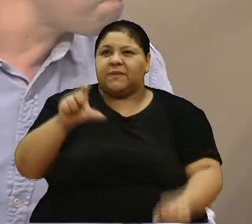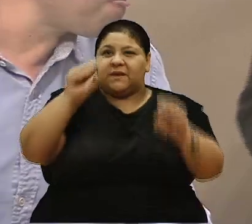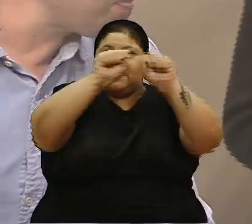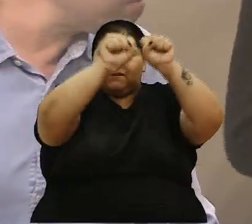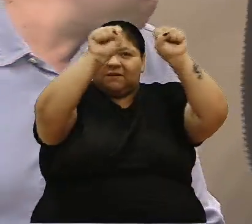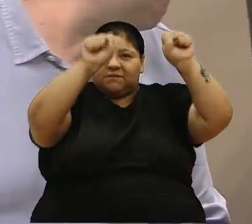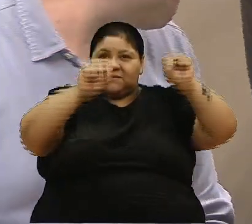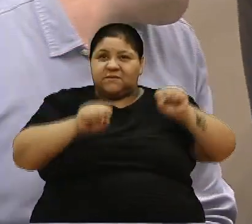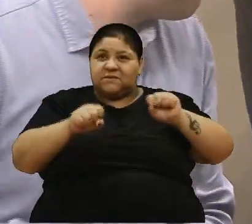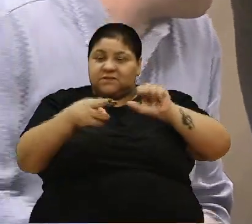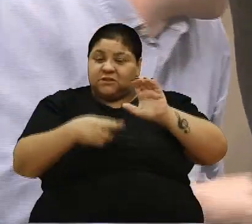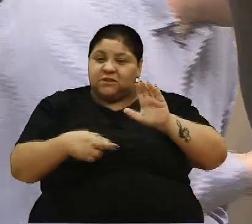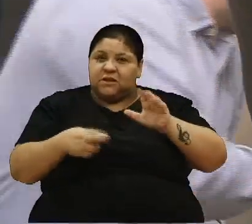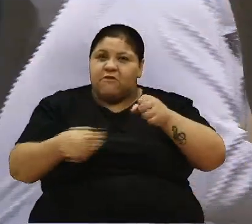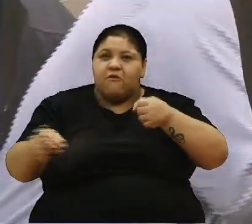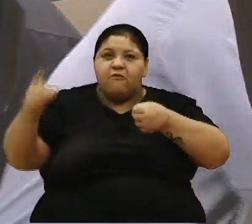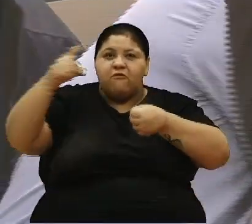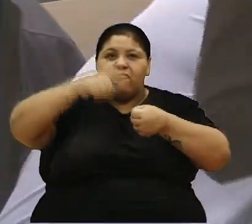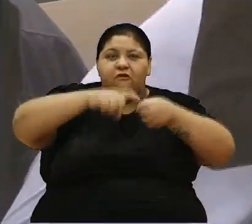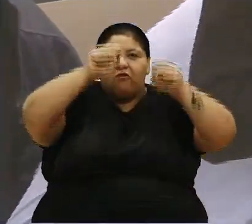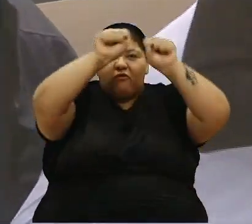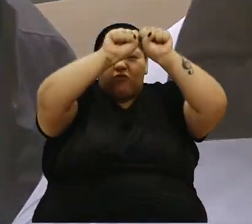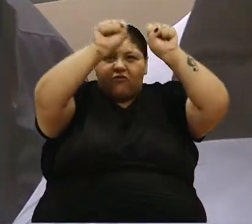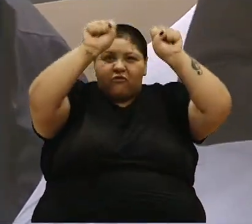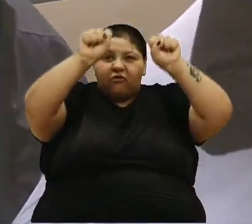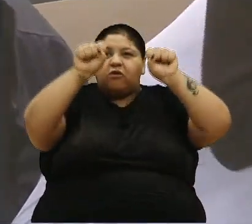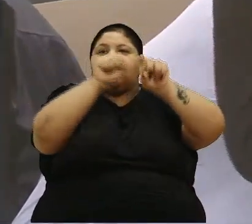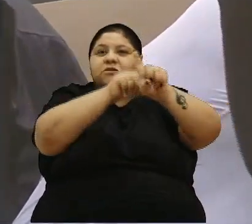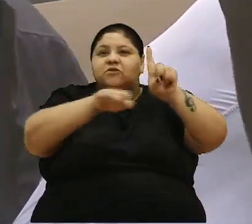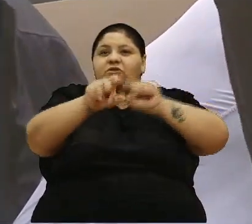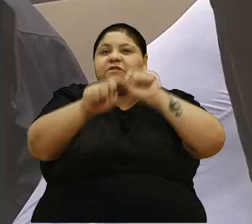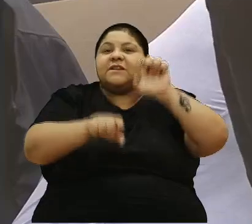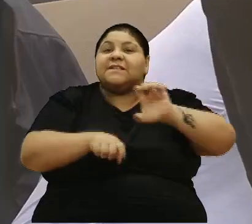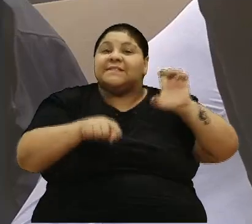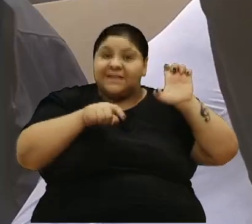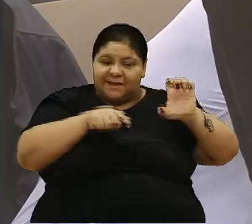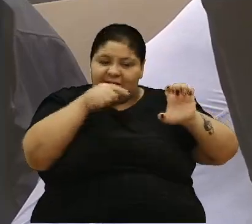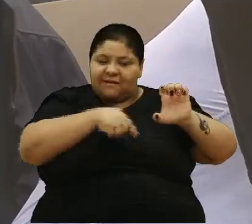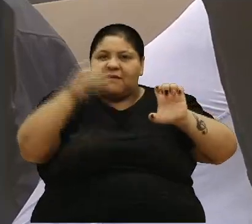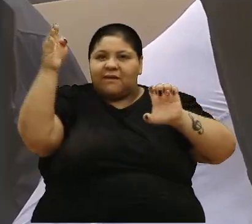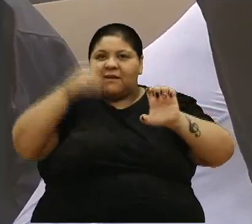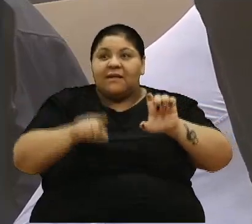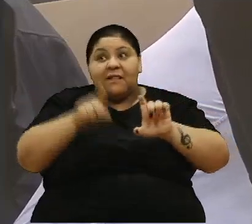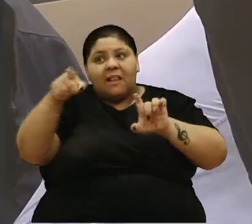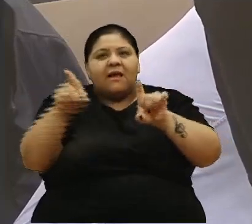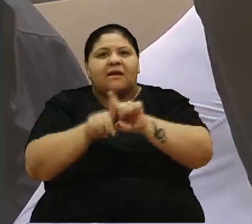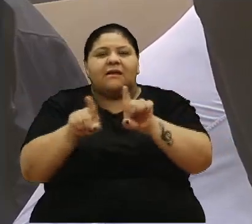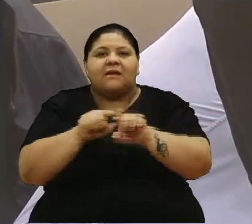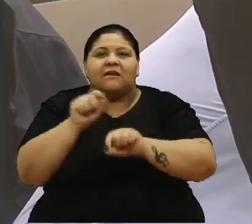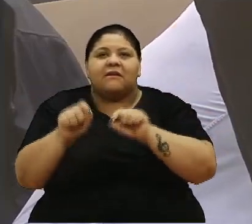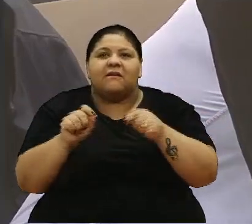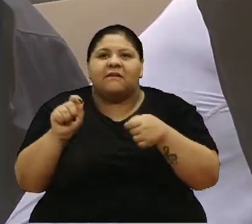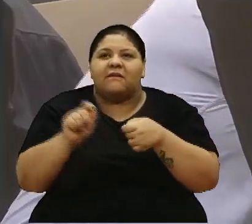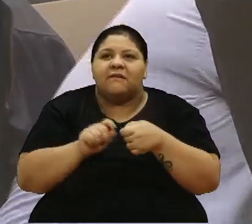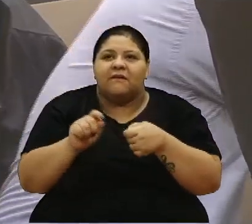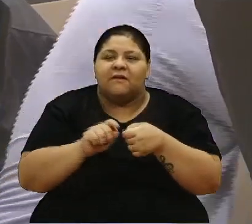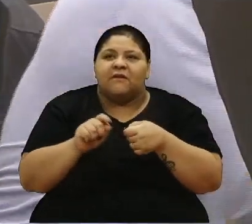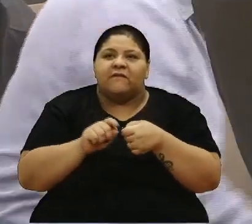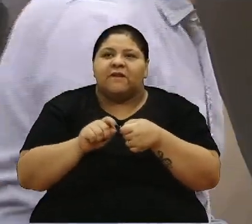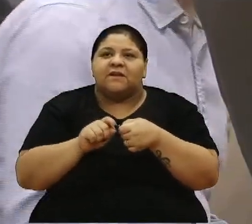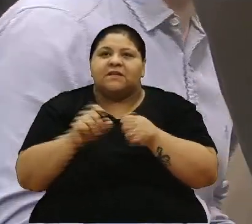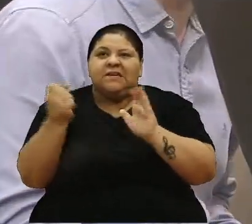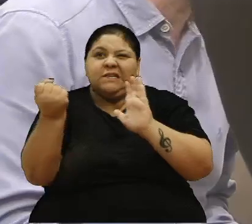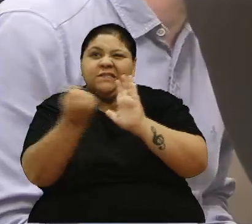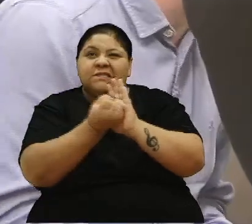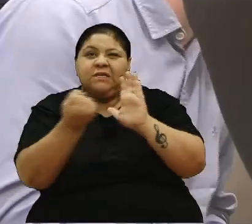chama reintegração social, que é o que a esquerda busca aqui no Brasil. E lá também ele buscou. Quem não faz gesto de facção, quem não é de